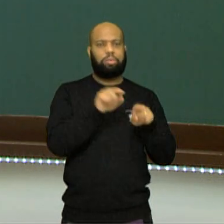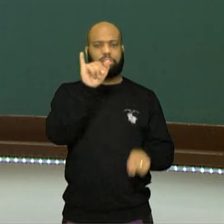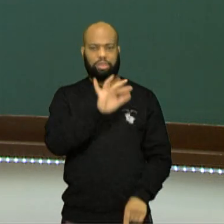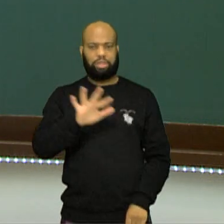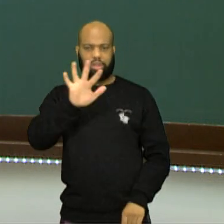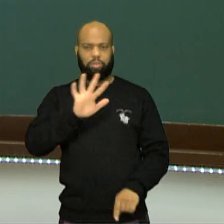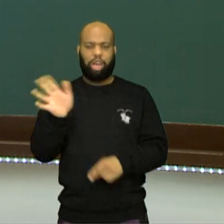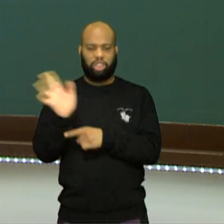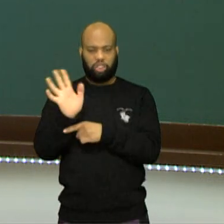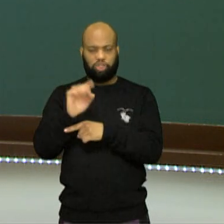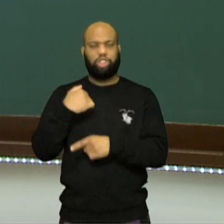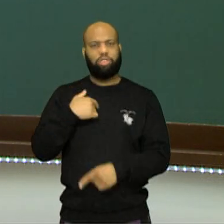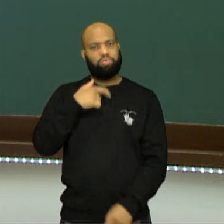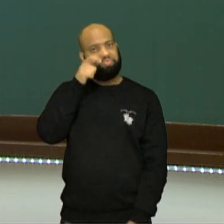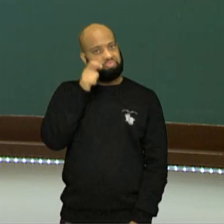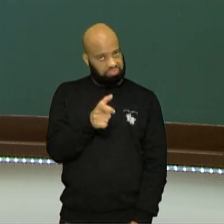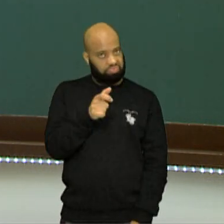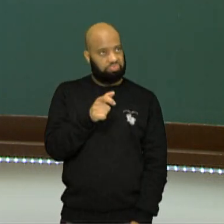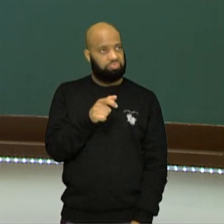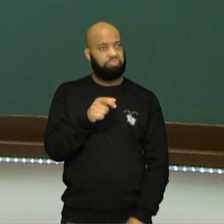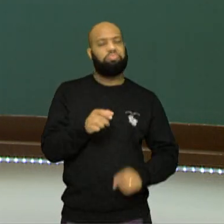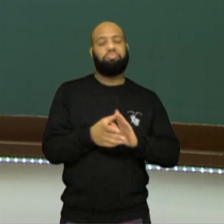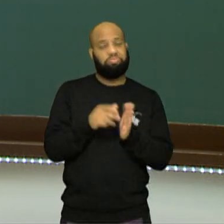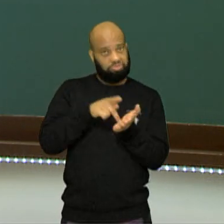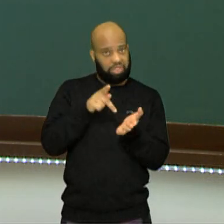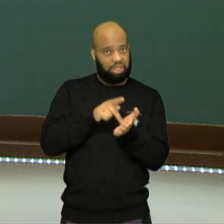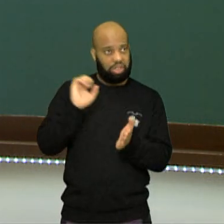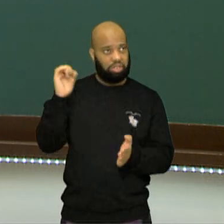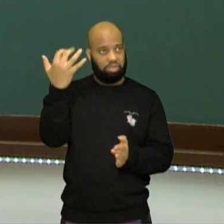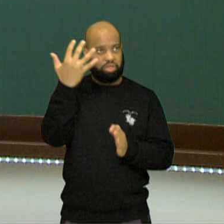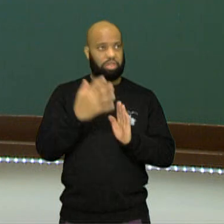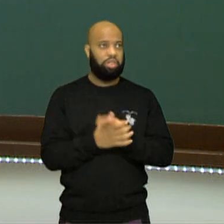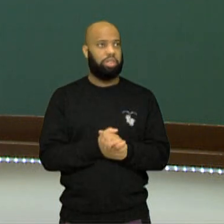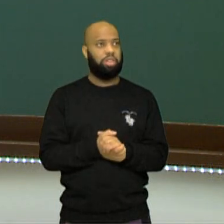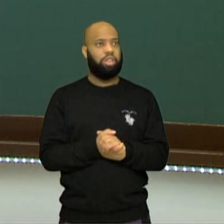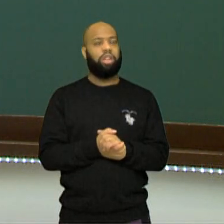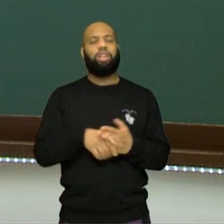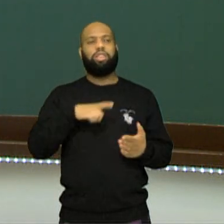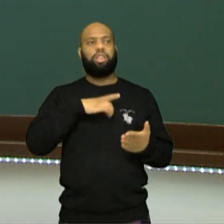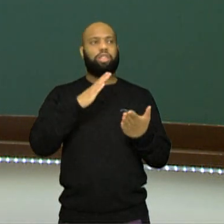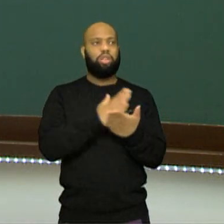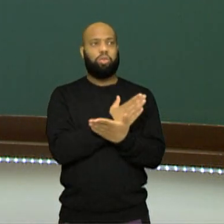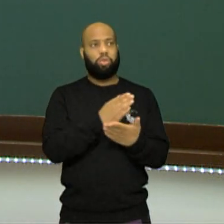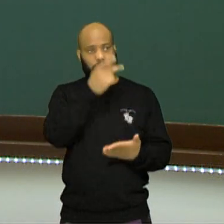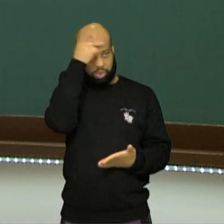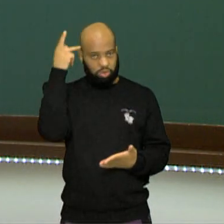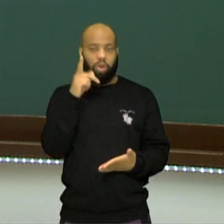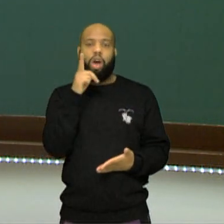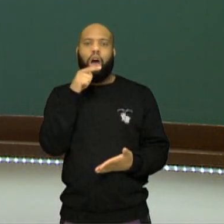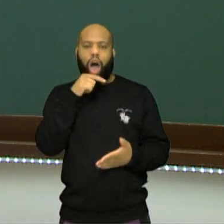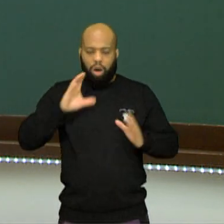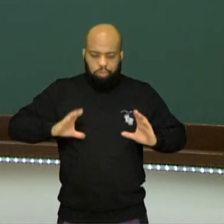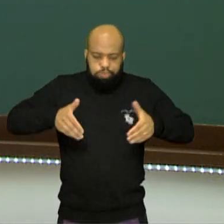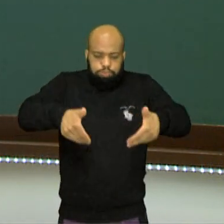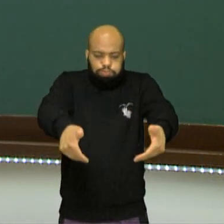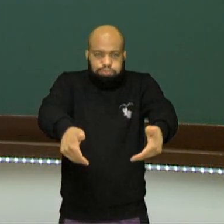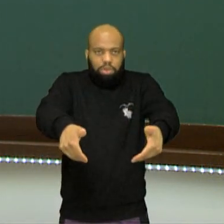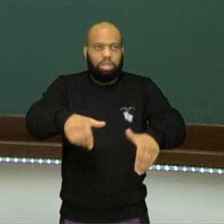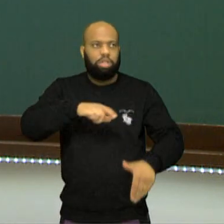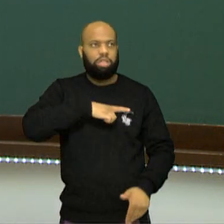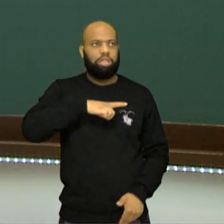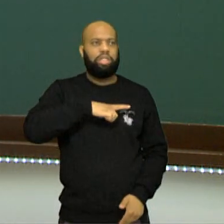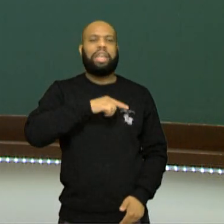e vídeos, achei interessante na internet, eles fazem muito disso mesmo. Eles meio que inundam, né? Colocam água